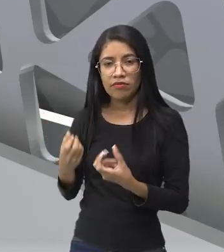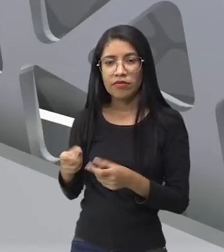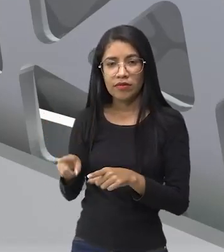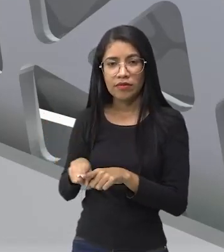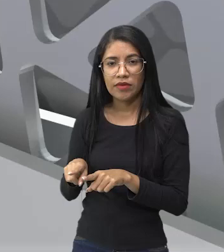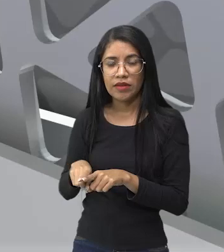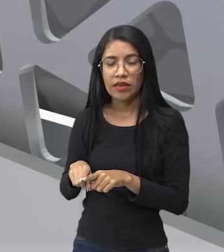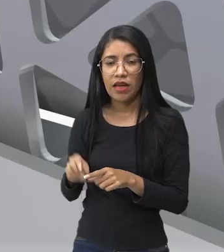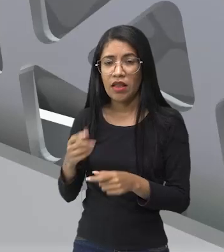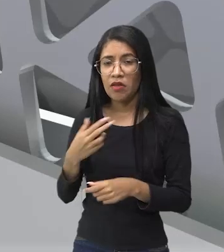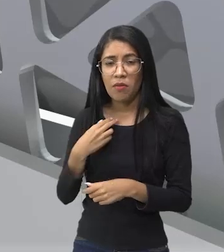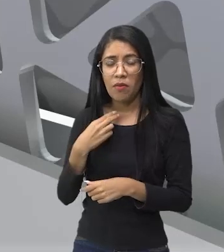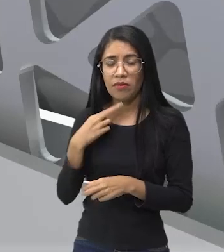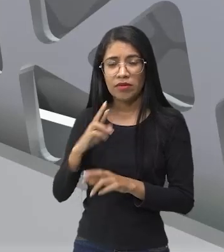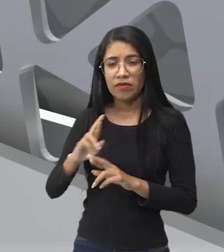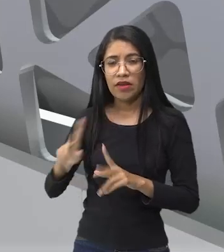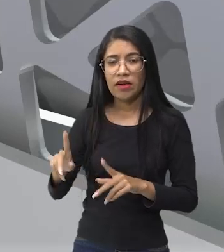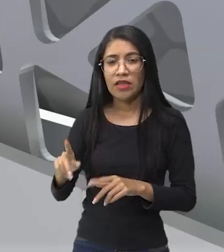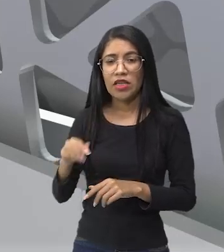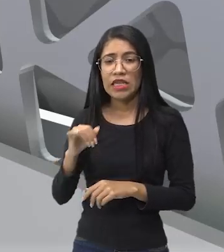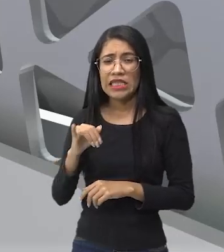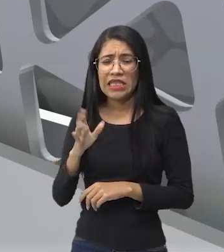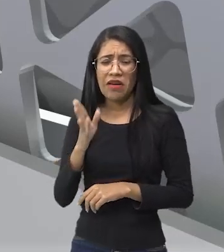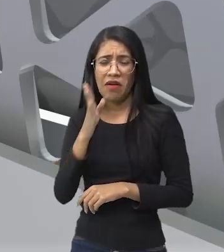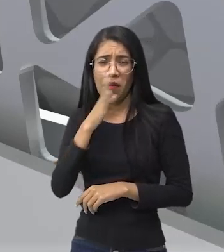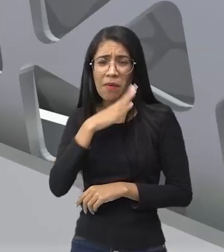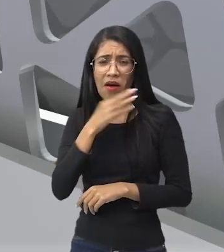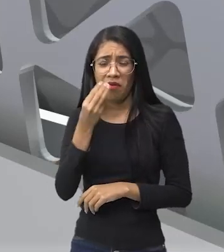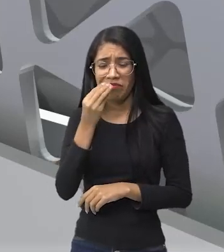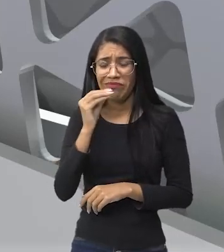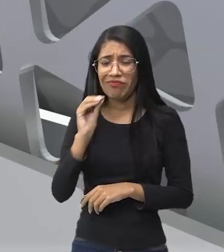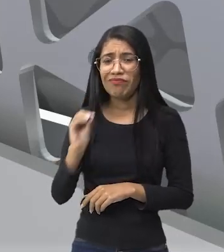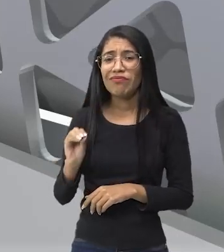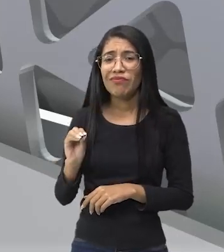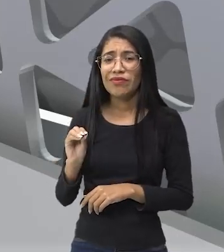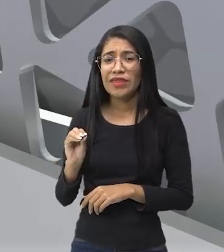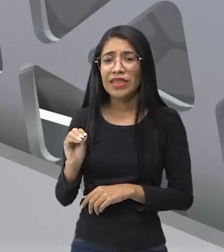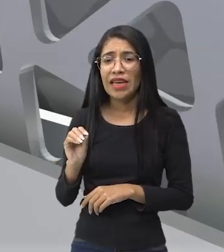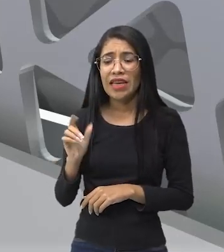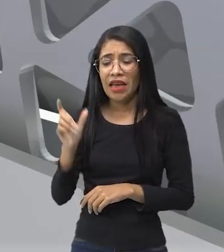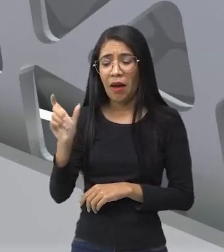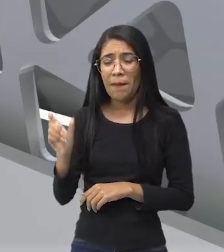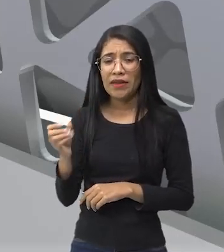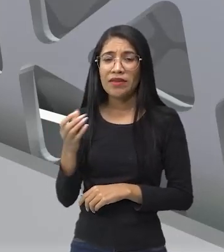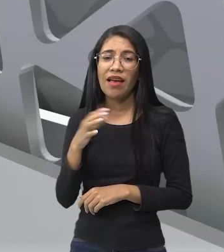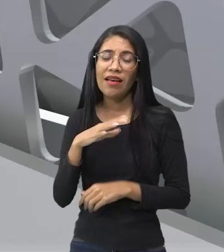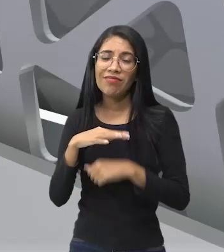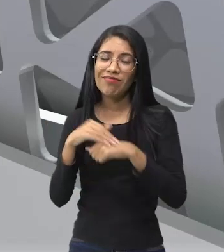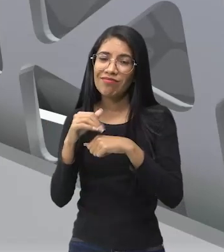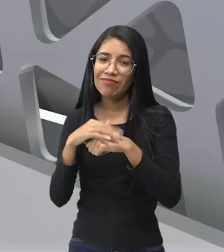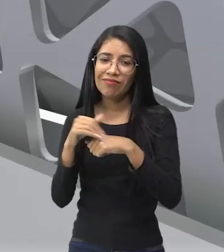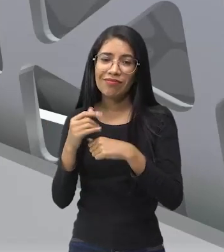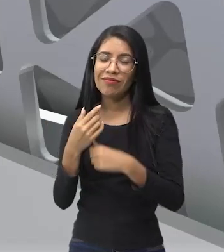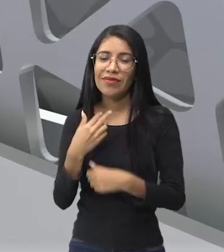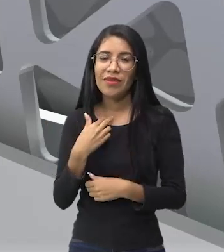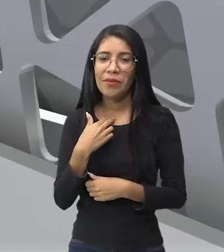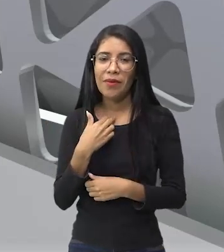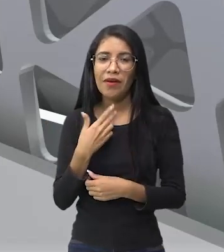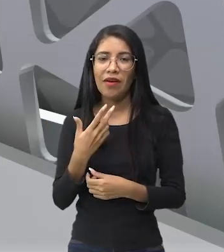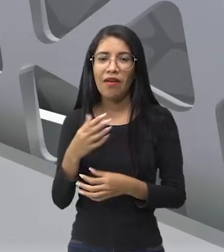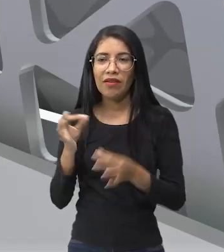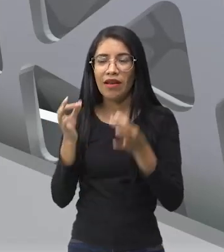diferente. Agora, eu não posso tratar mal ou ser indiferente com uma pessoa e querer que a pessoa me trate com carinho, que me trate